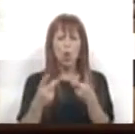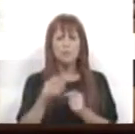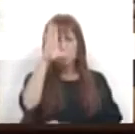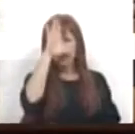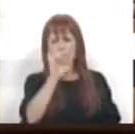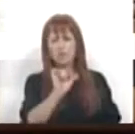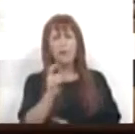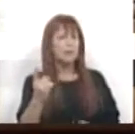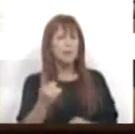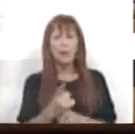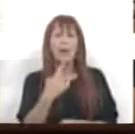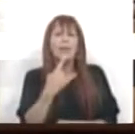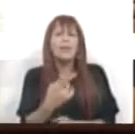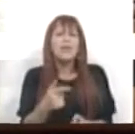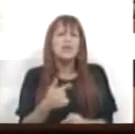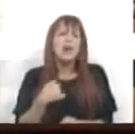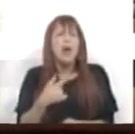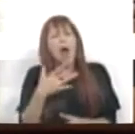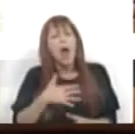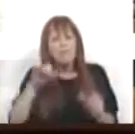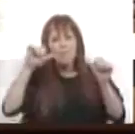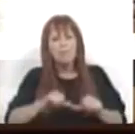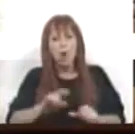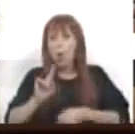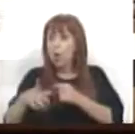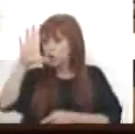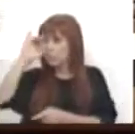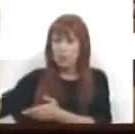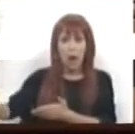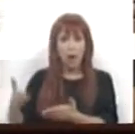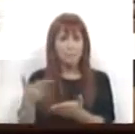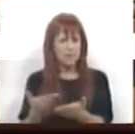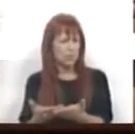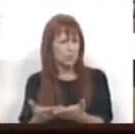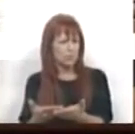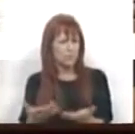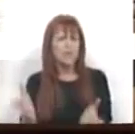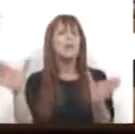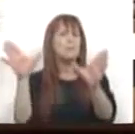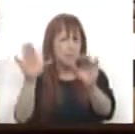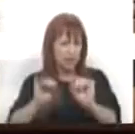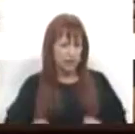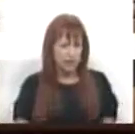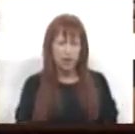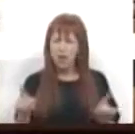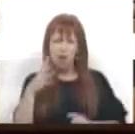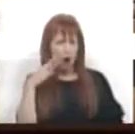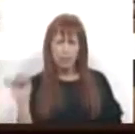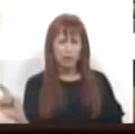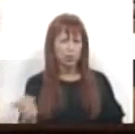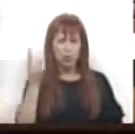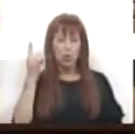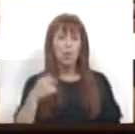Orçamento de Estado para dizer que queria pior do que o Governo apresentou. Mas não é